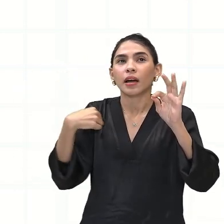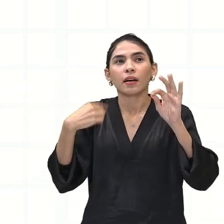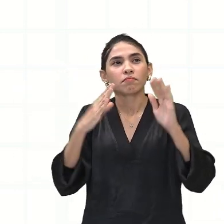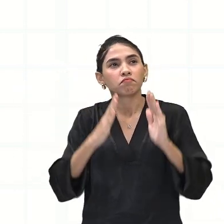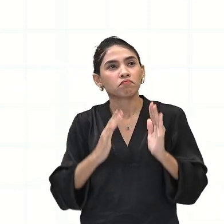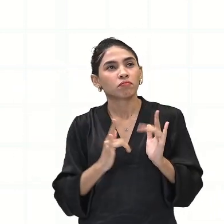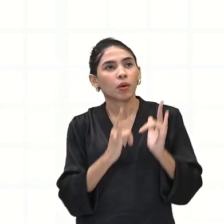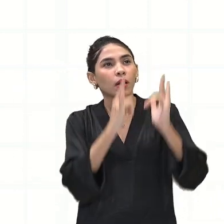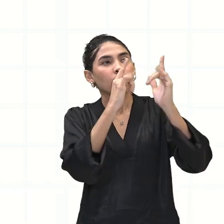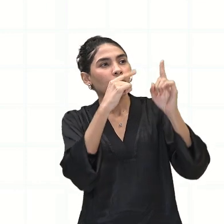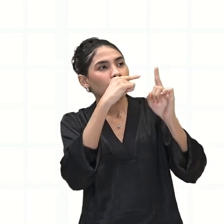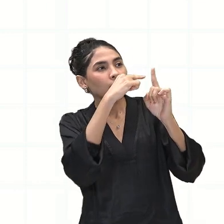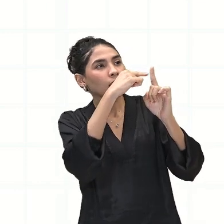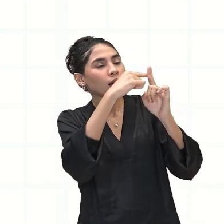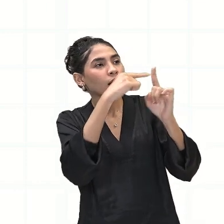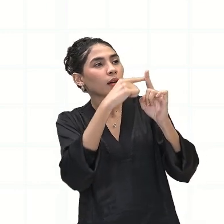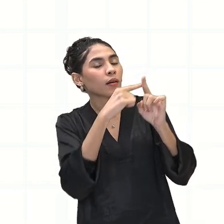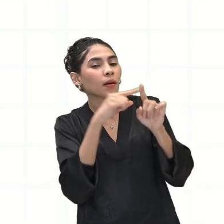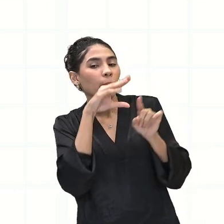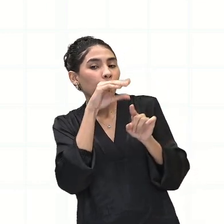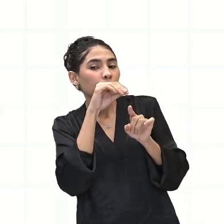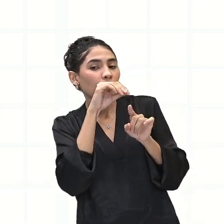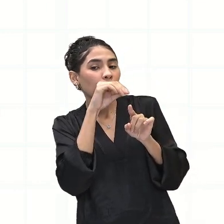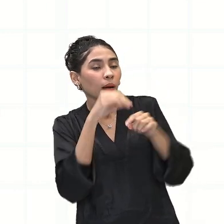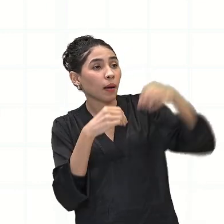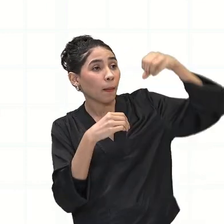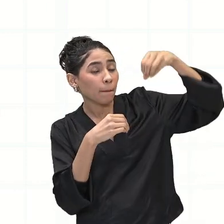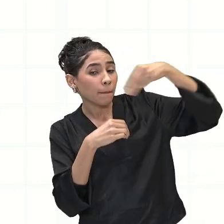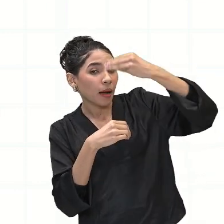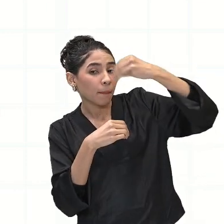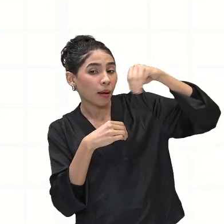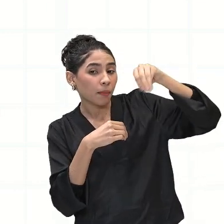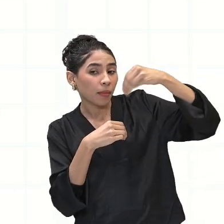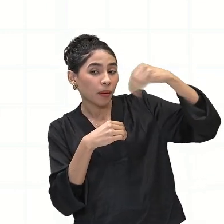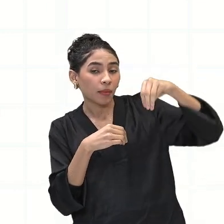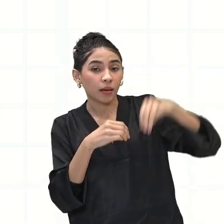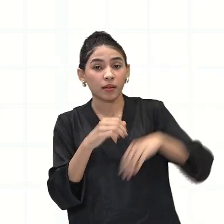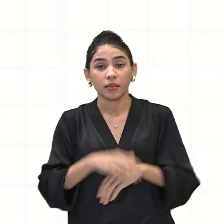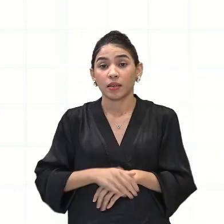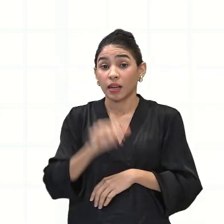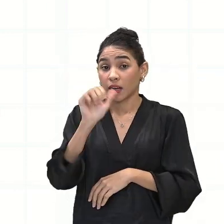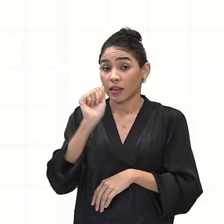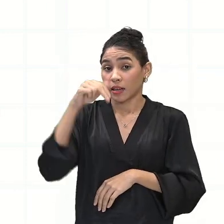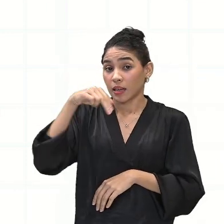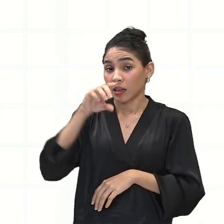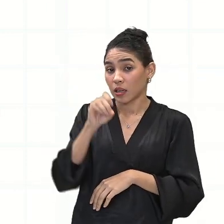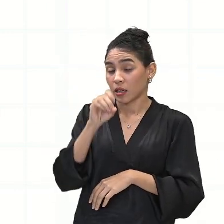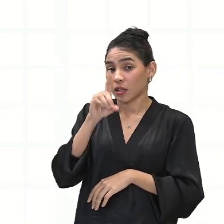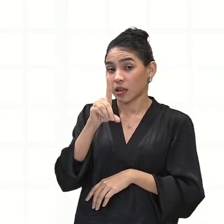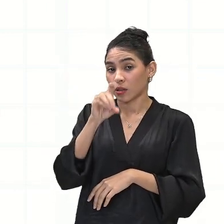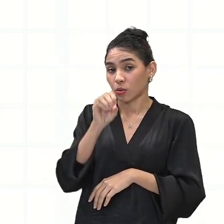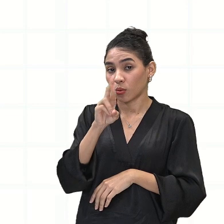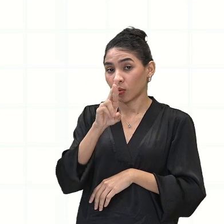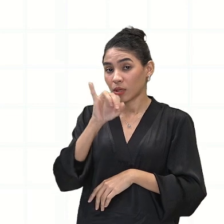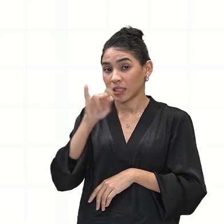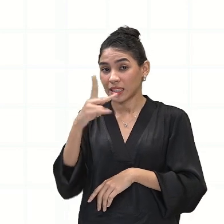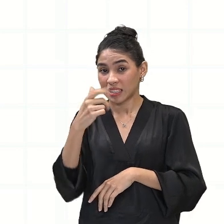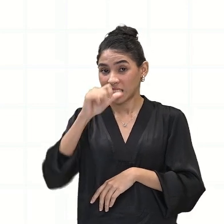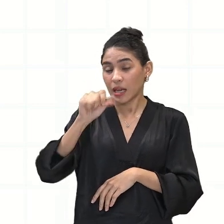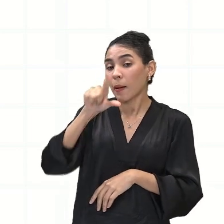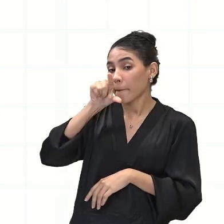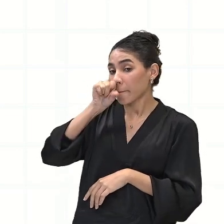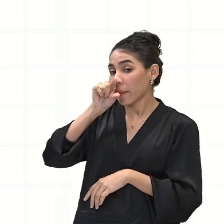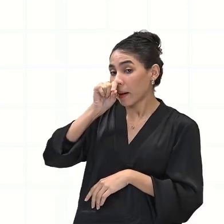ela conversou com um sino. Só que a gente está falando de uma andorinha e estamos falando de um sino, que é um objeto. E o sino